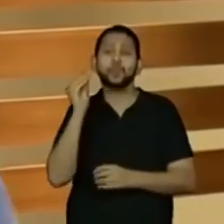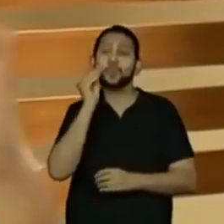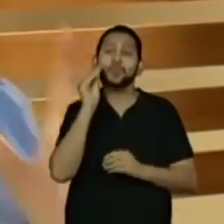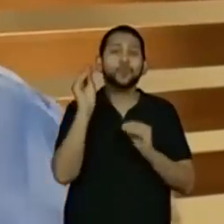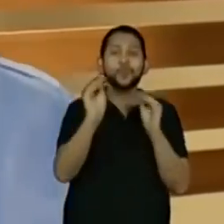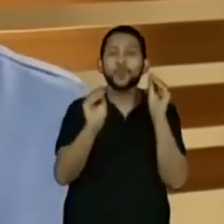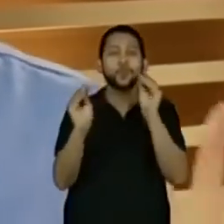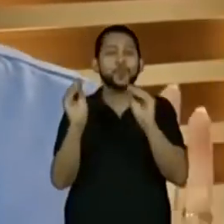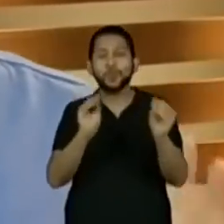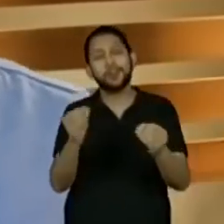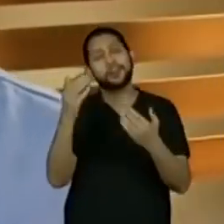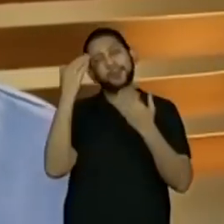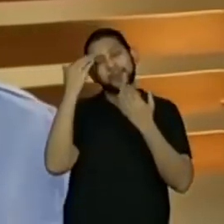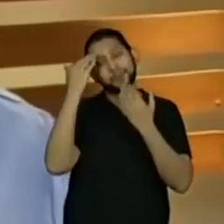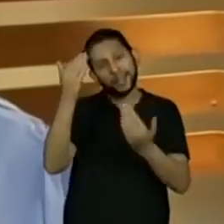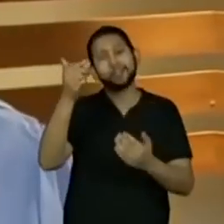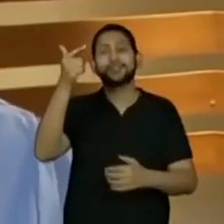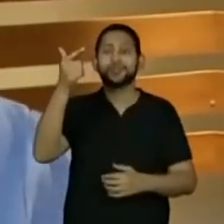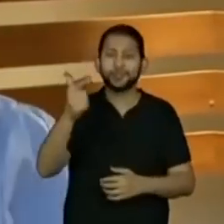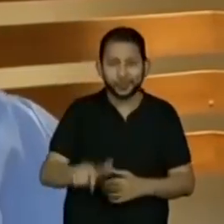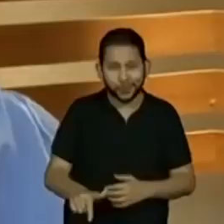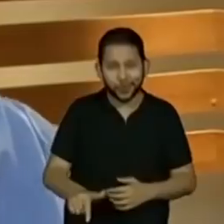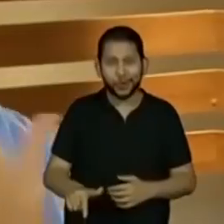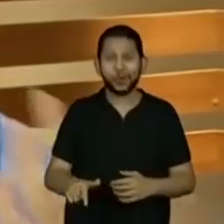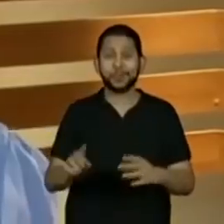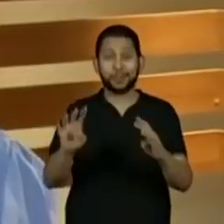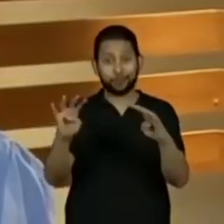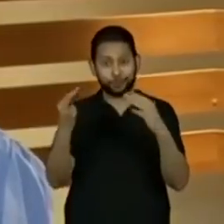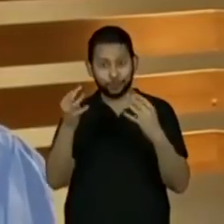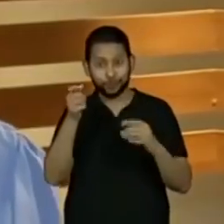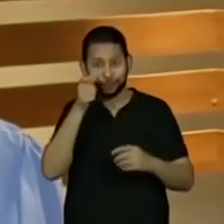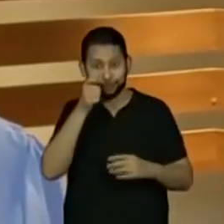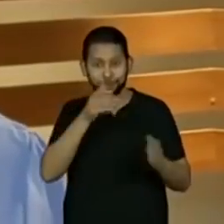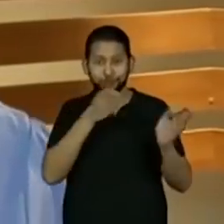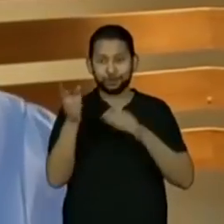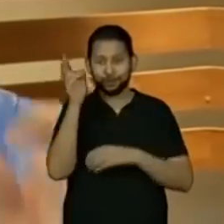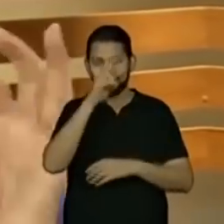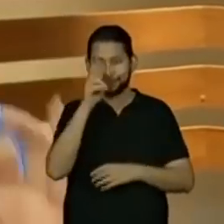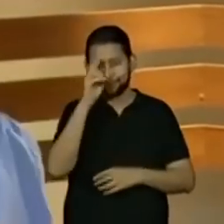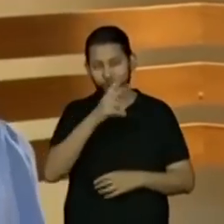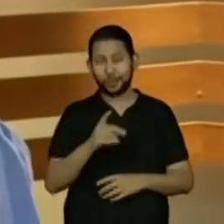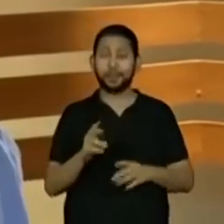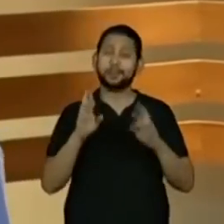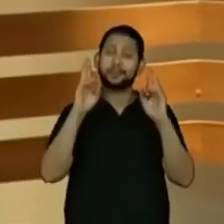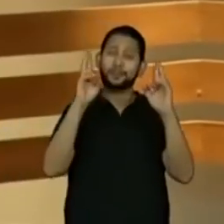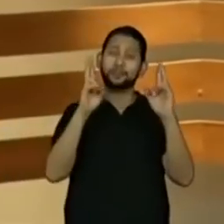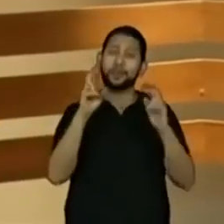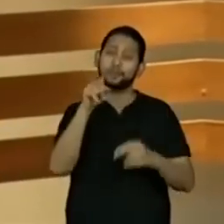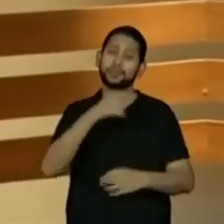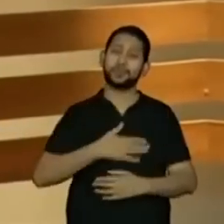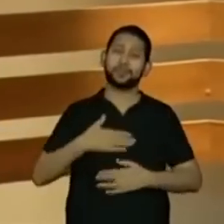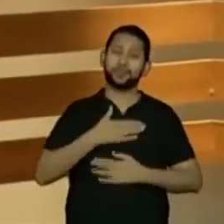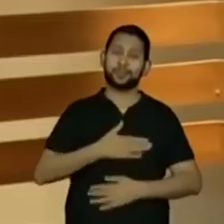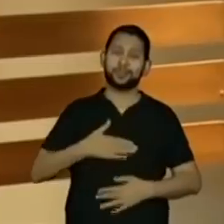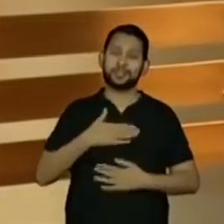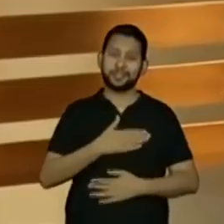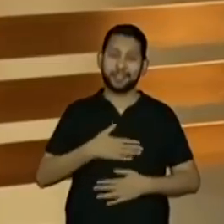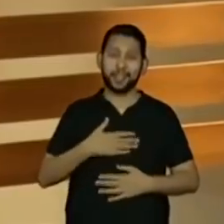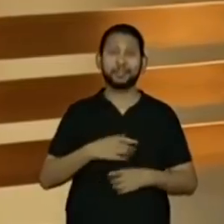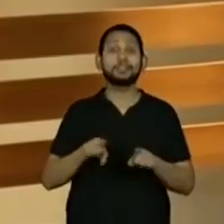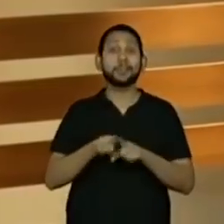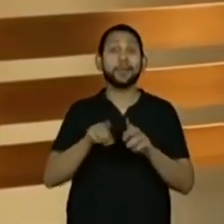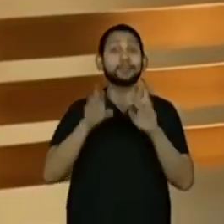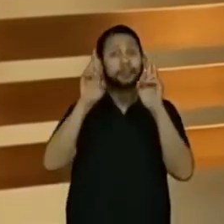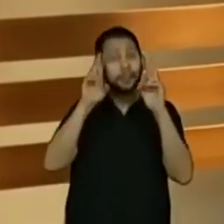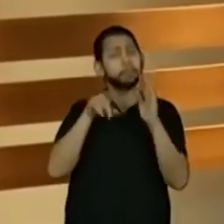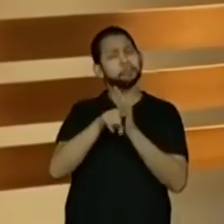beijo, muito obrigada mais uma vez por assistir essas histórias, espero que você tenha gostado e espero que você